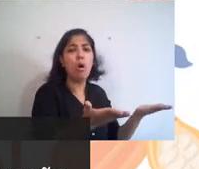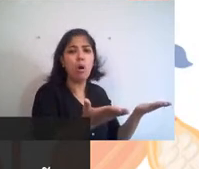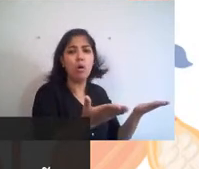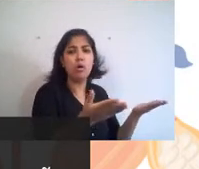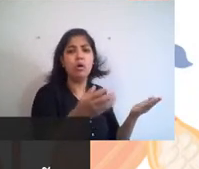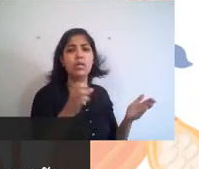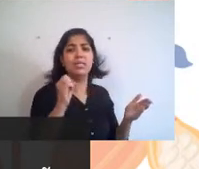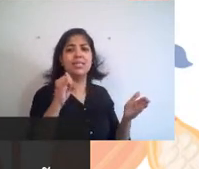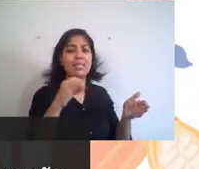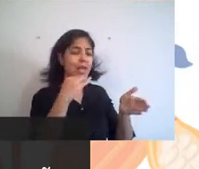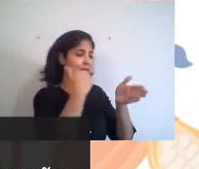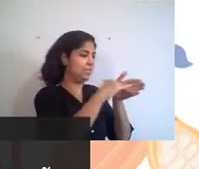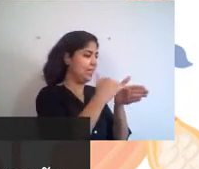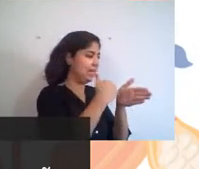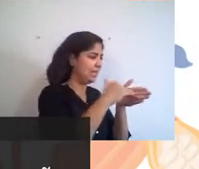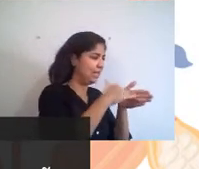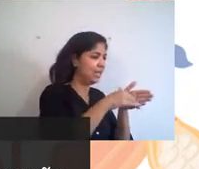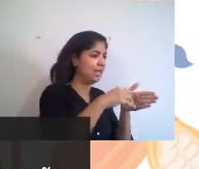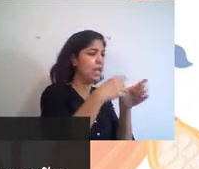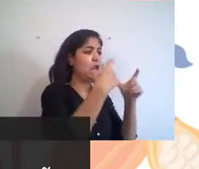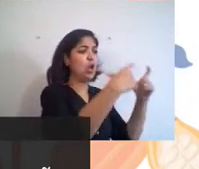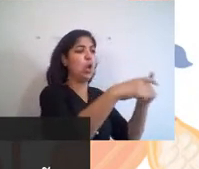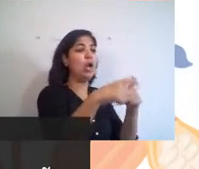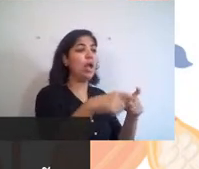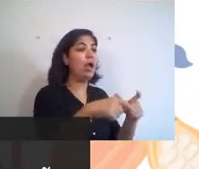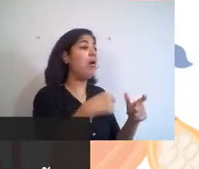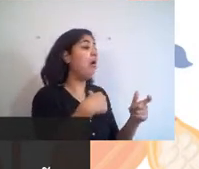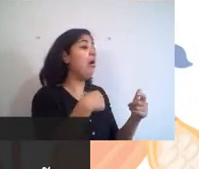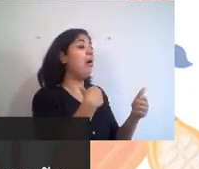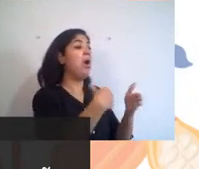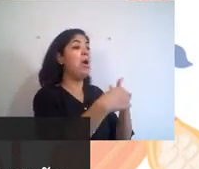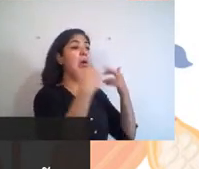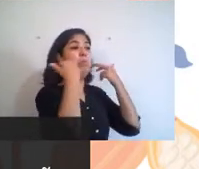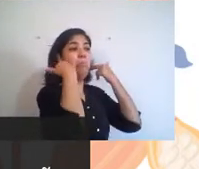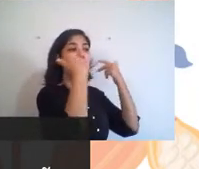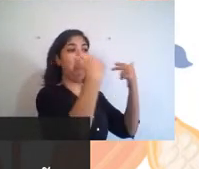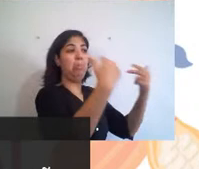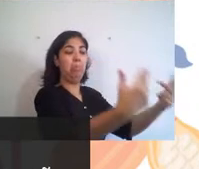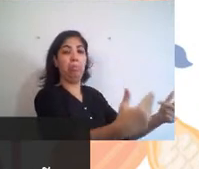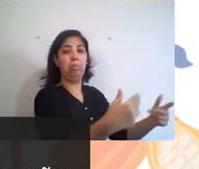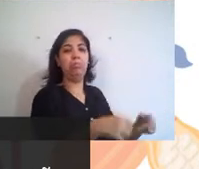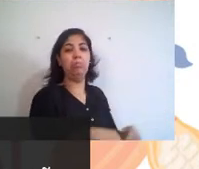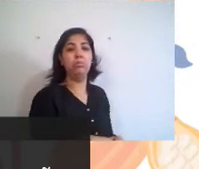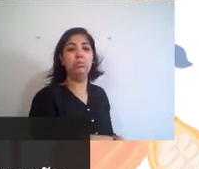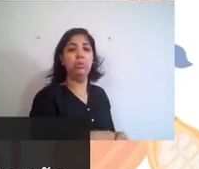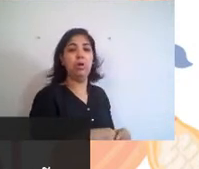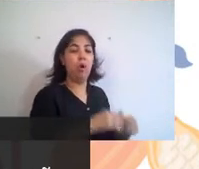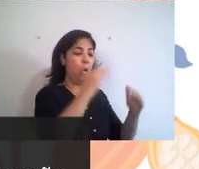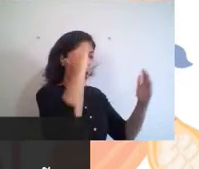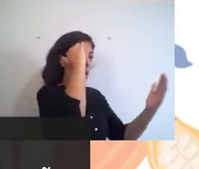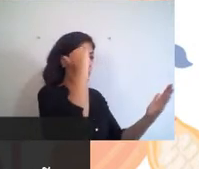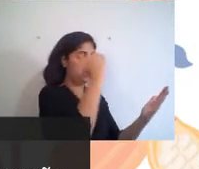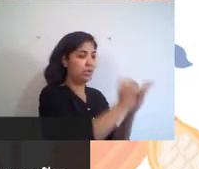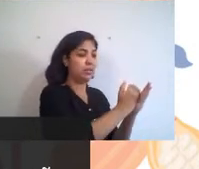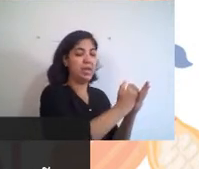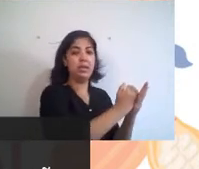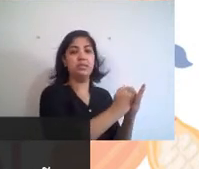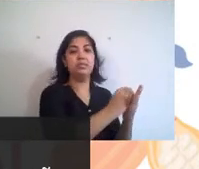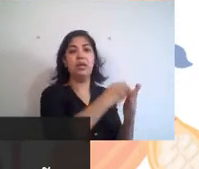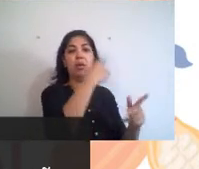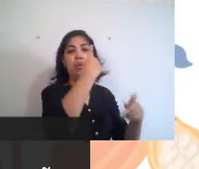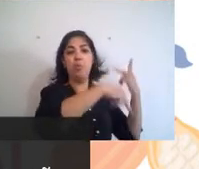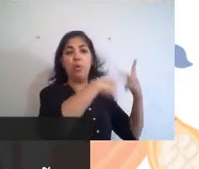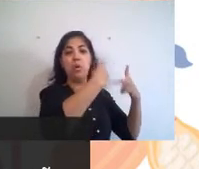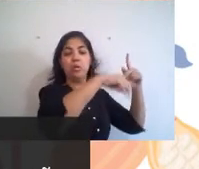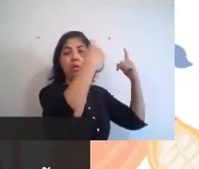é conivente, de uma certa forma, entre aspas, infectada pela politicagem local. Então, o que uma pessoa pode fazer na prática para ter os seus